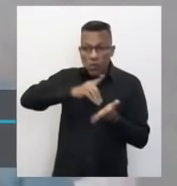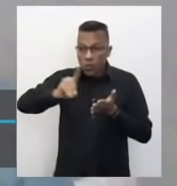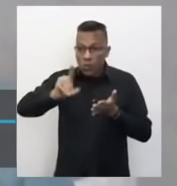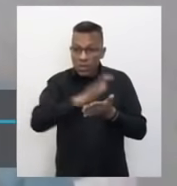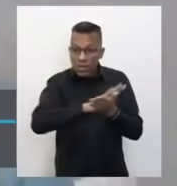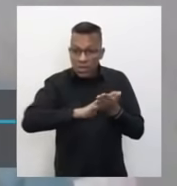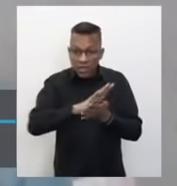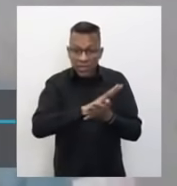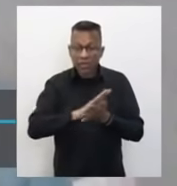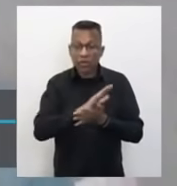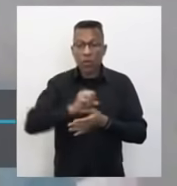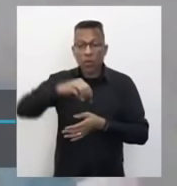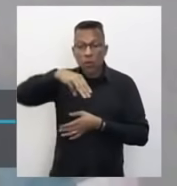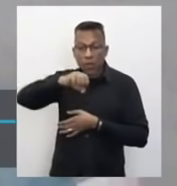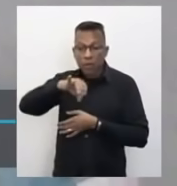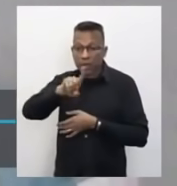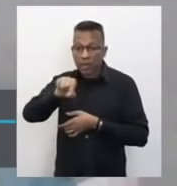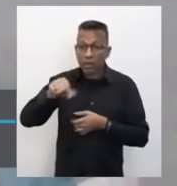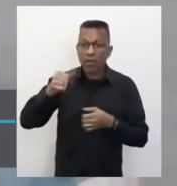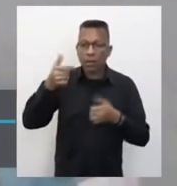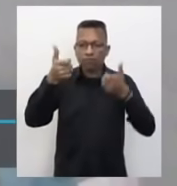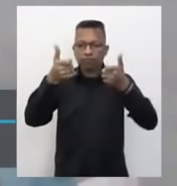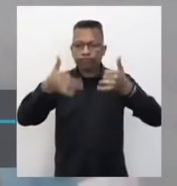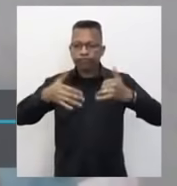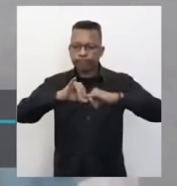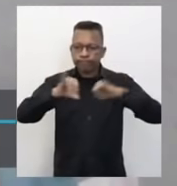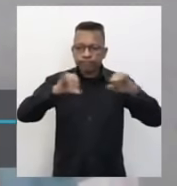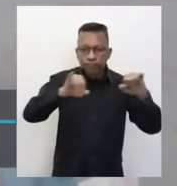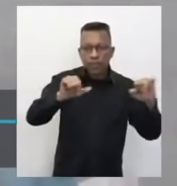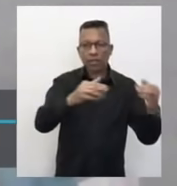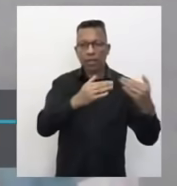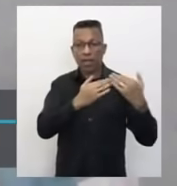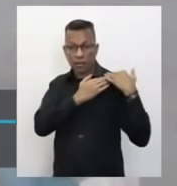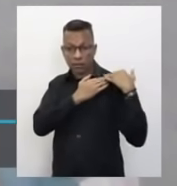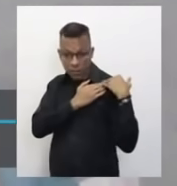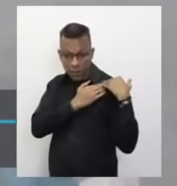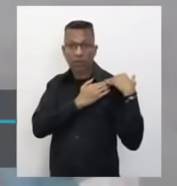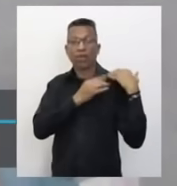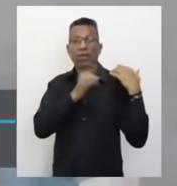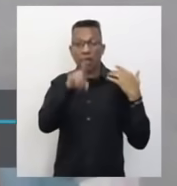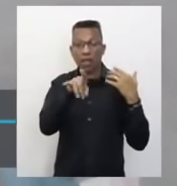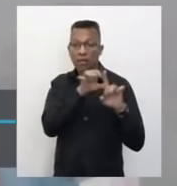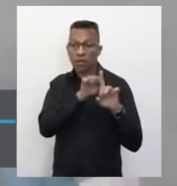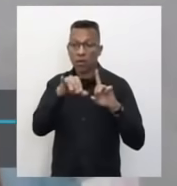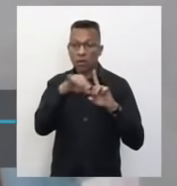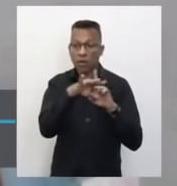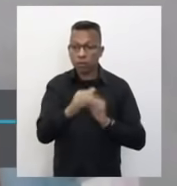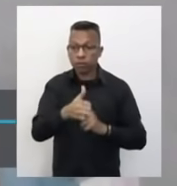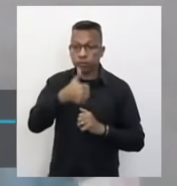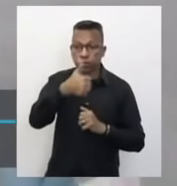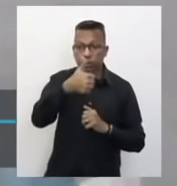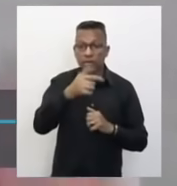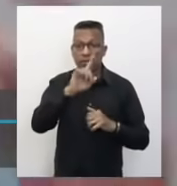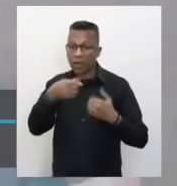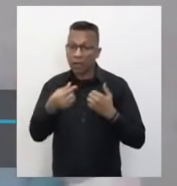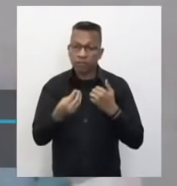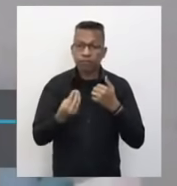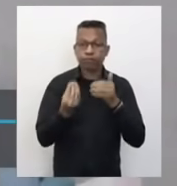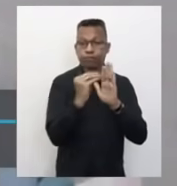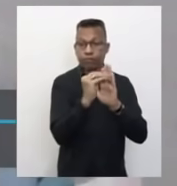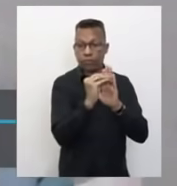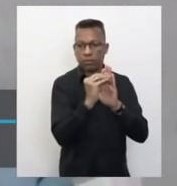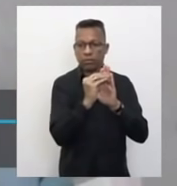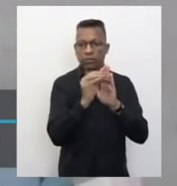está trazendo uma mensagem de responsabilidade, que tem algo social positivo para ser repostado, então aí você